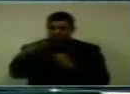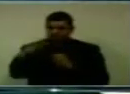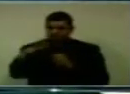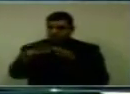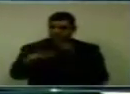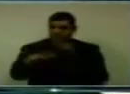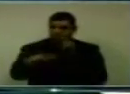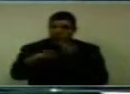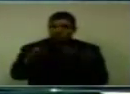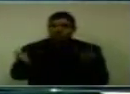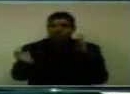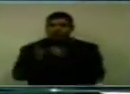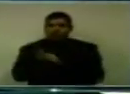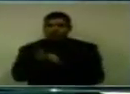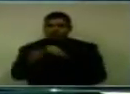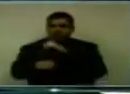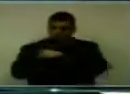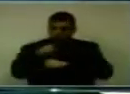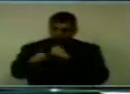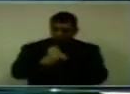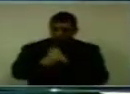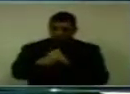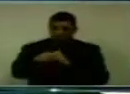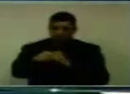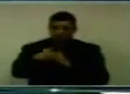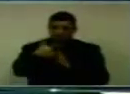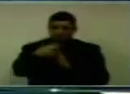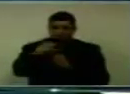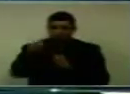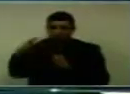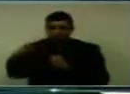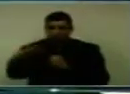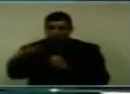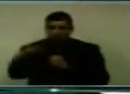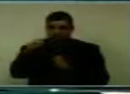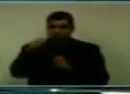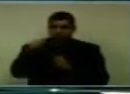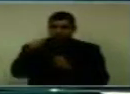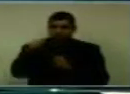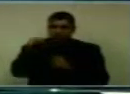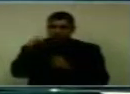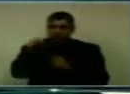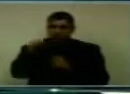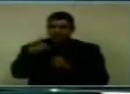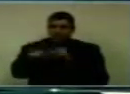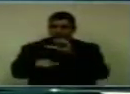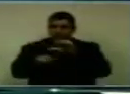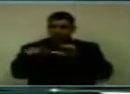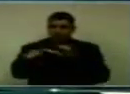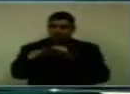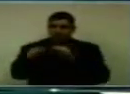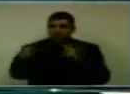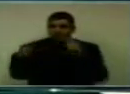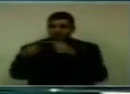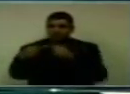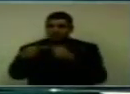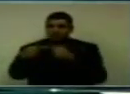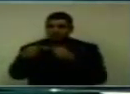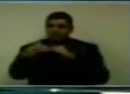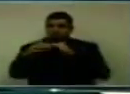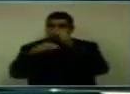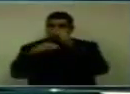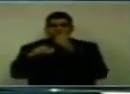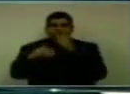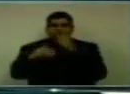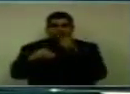seguinte, a partir do ano de 2003, a Arsan revalidou o indicador da meta de cobertura